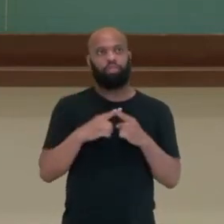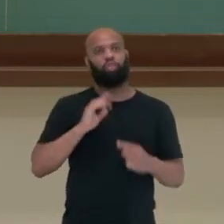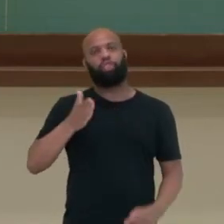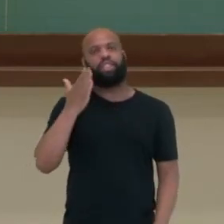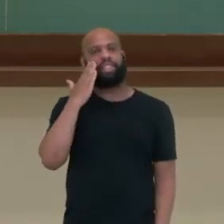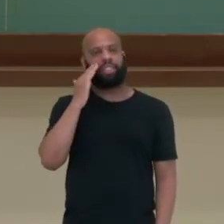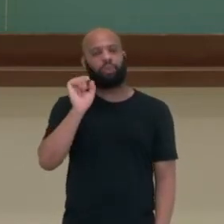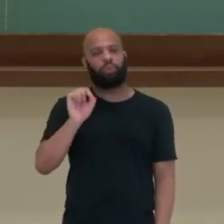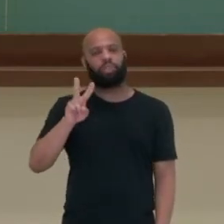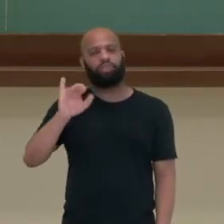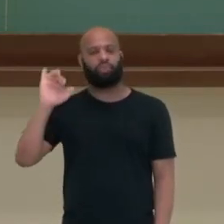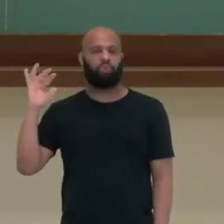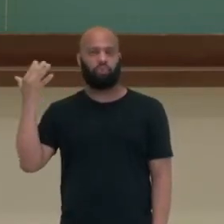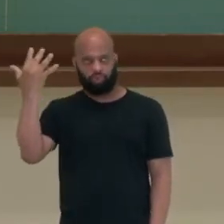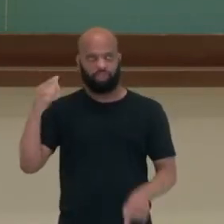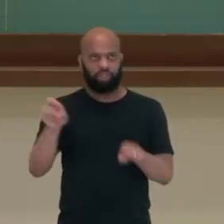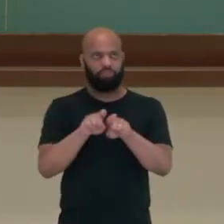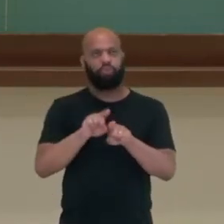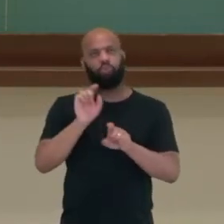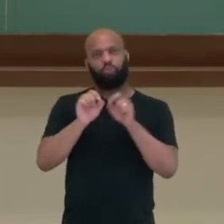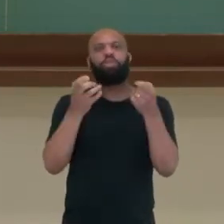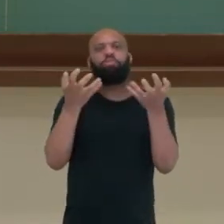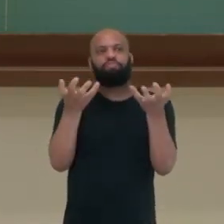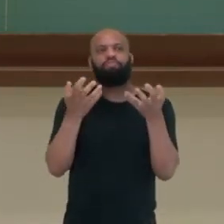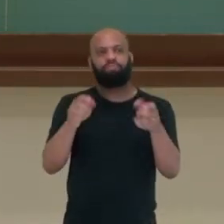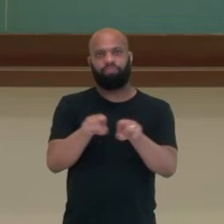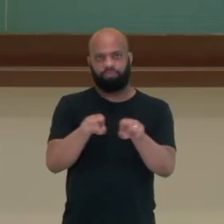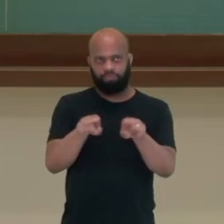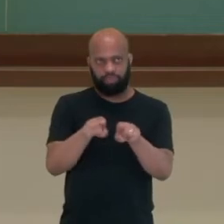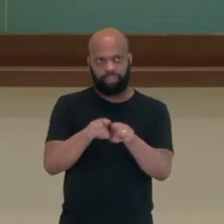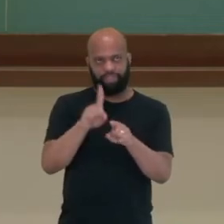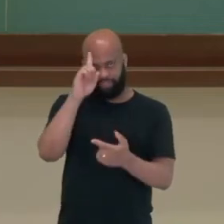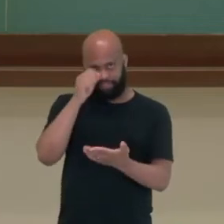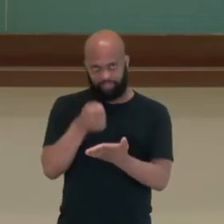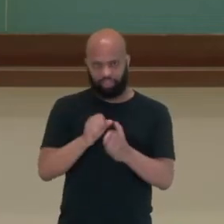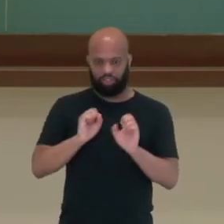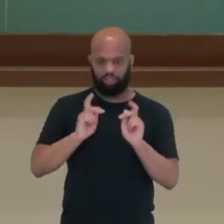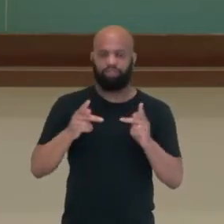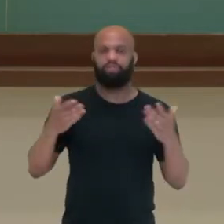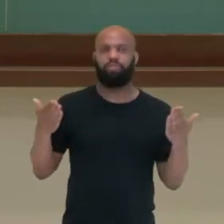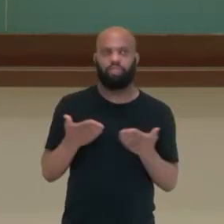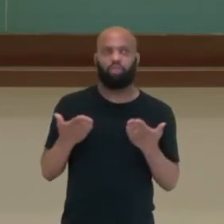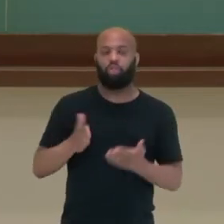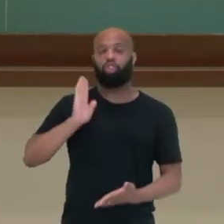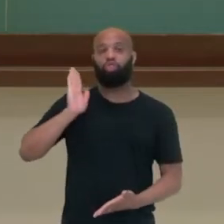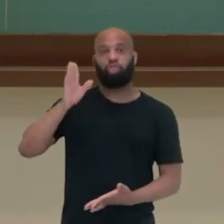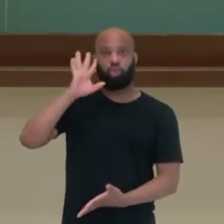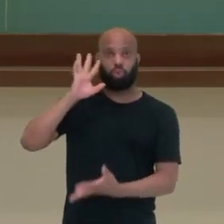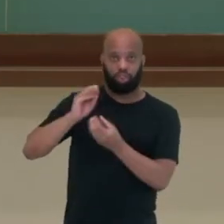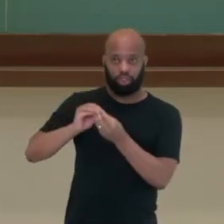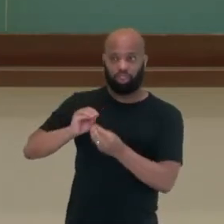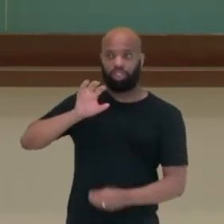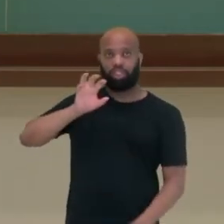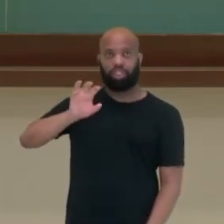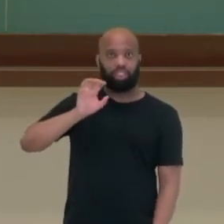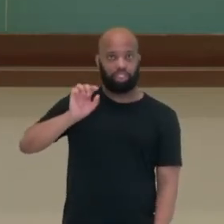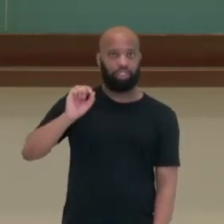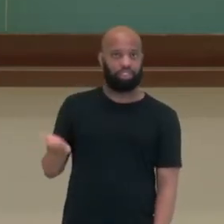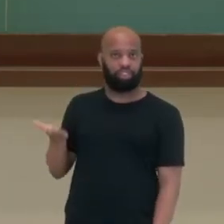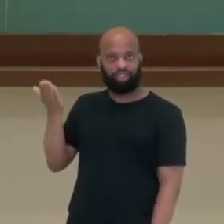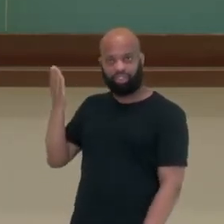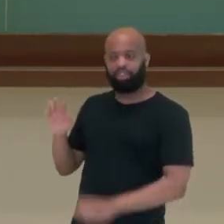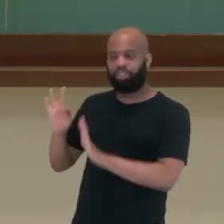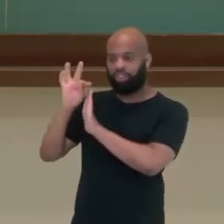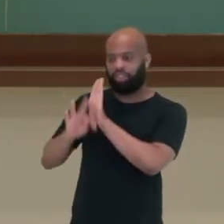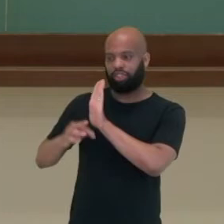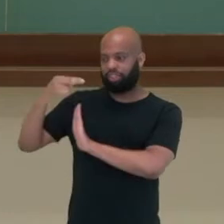o que vai ocorrer e o que ele quer ou o que ela quer naquele sentido. Já que nós falamos e entendemos que que esse texto que